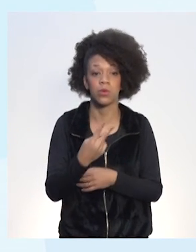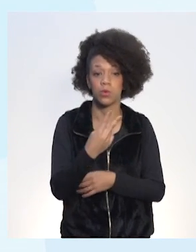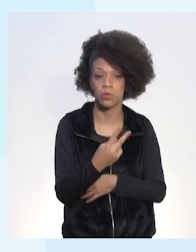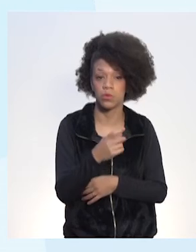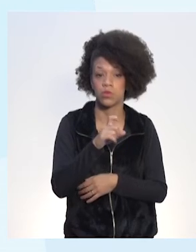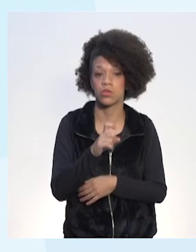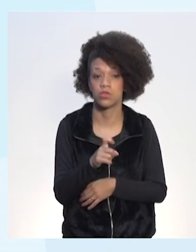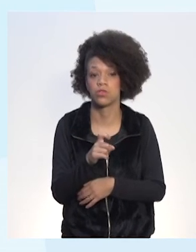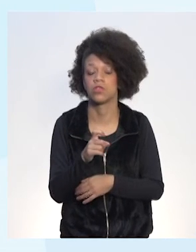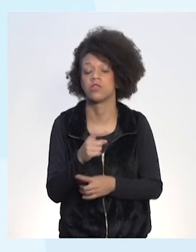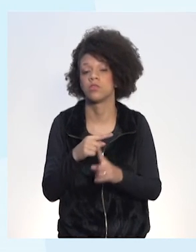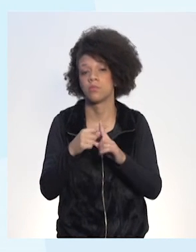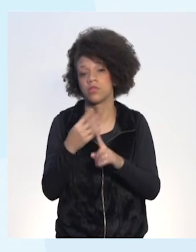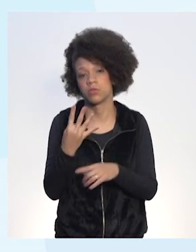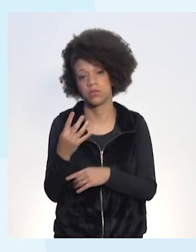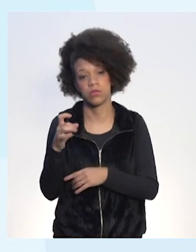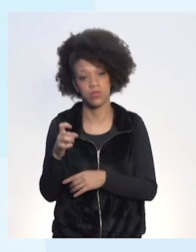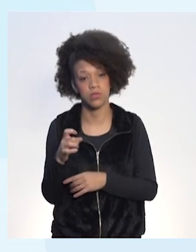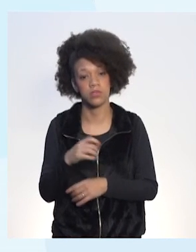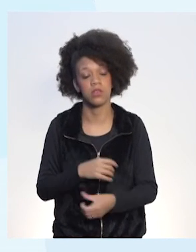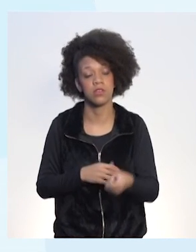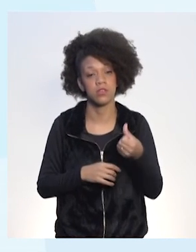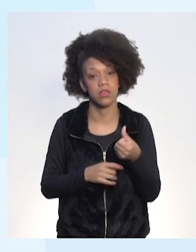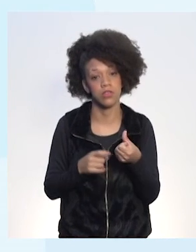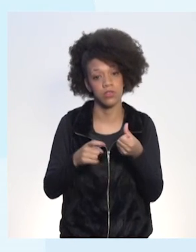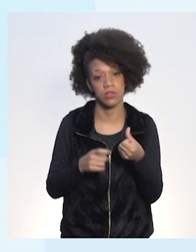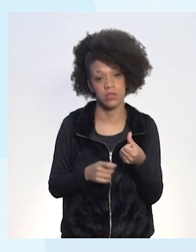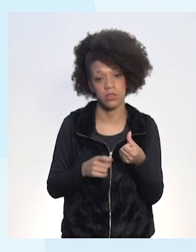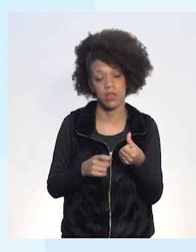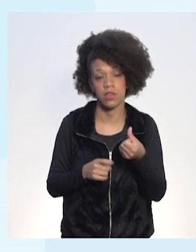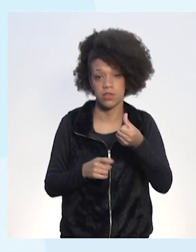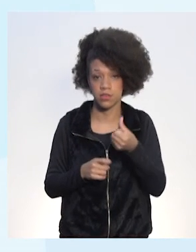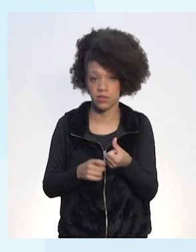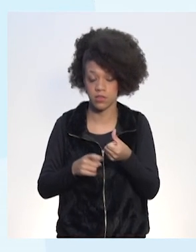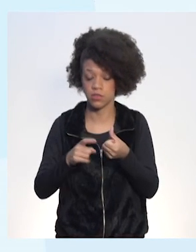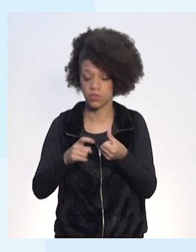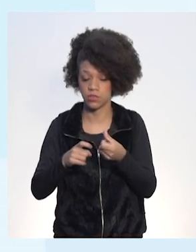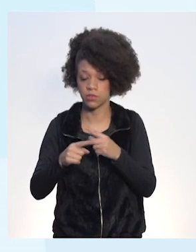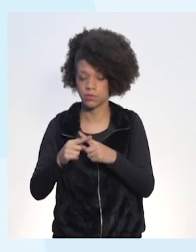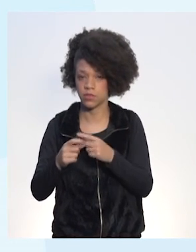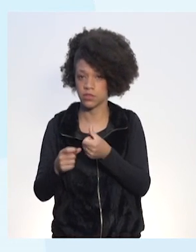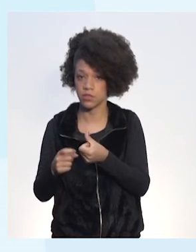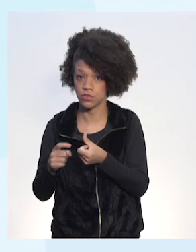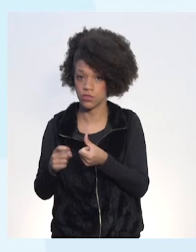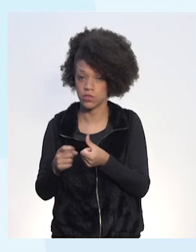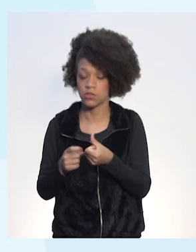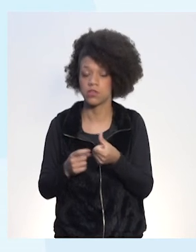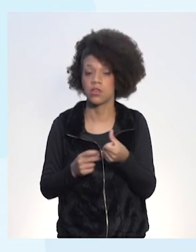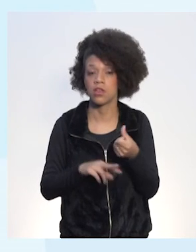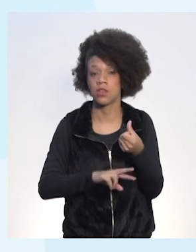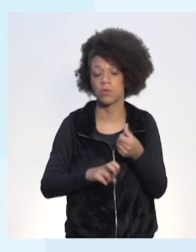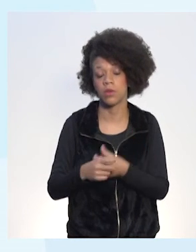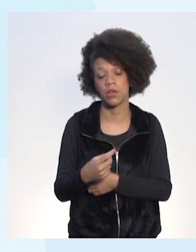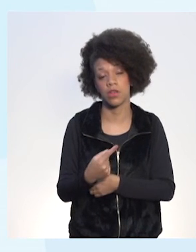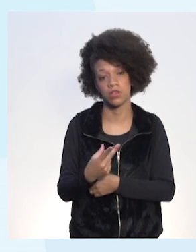4x, 6x. 6x mais 6x, 12x.